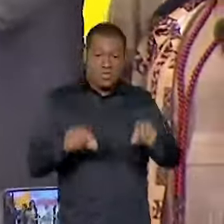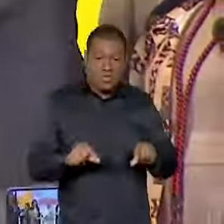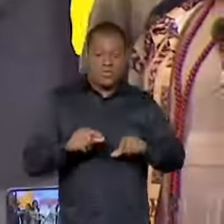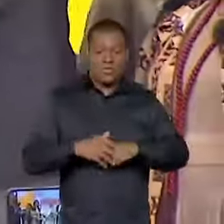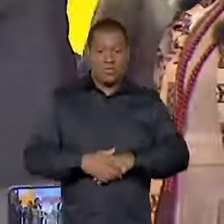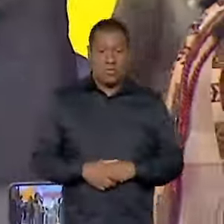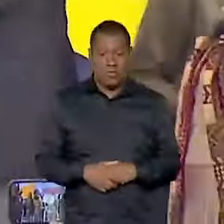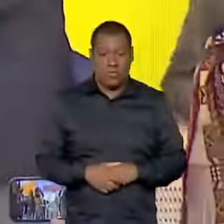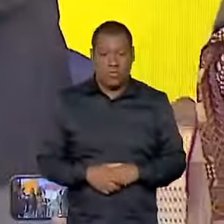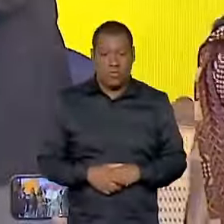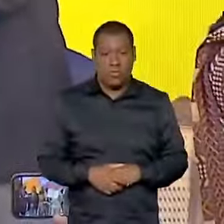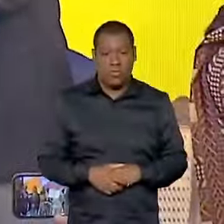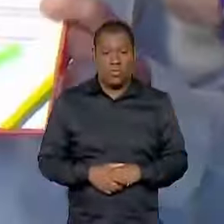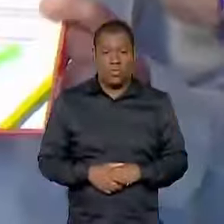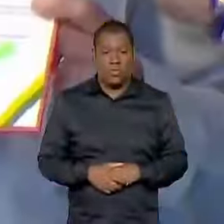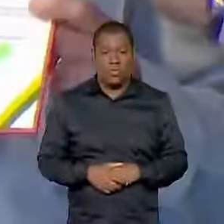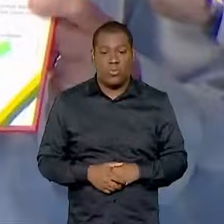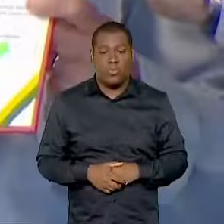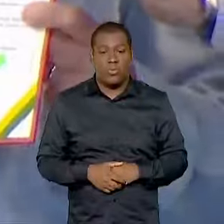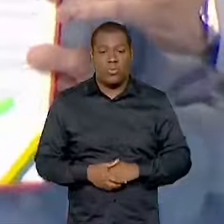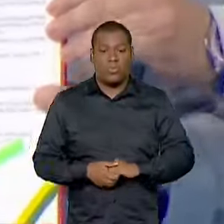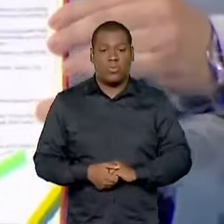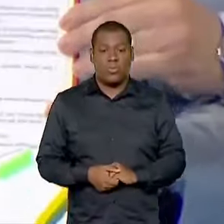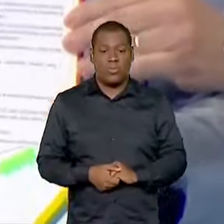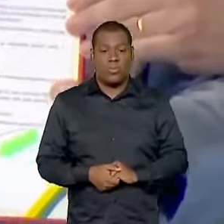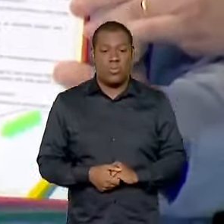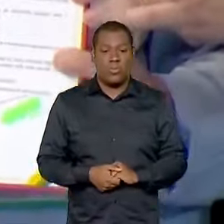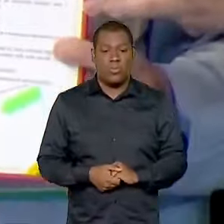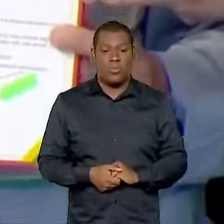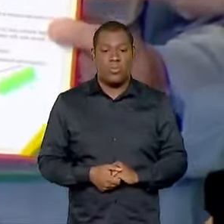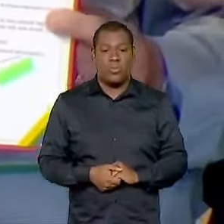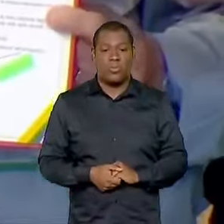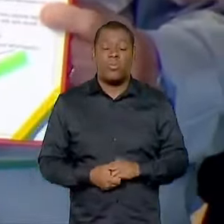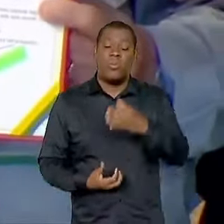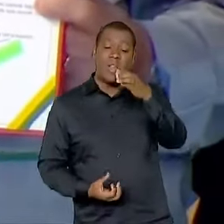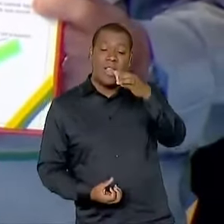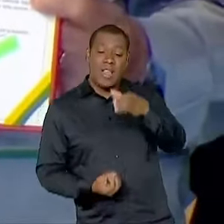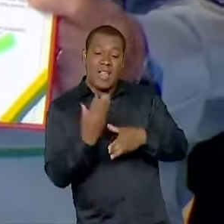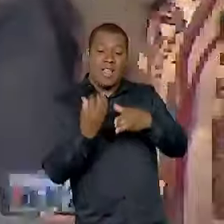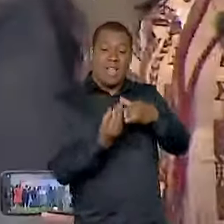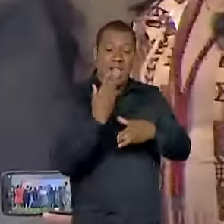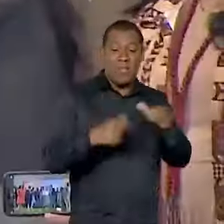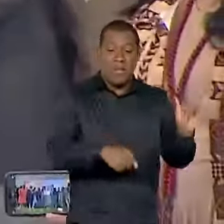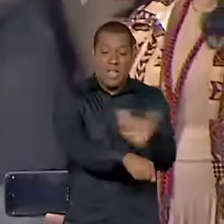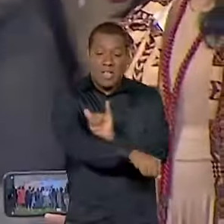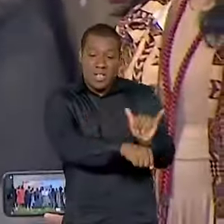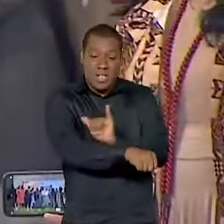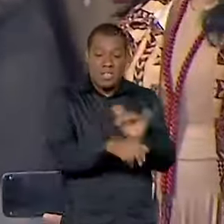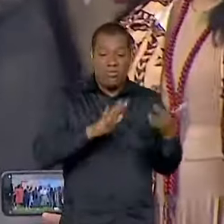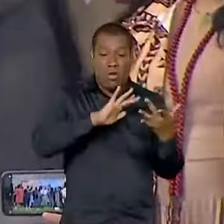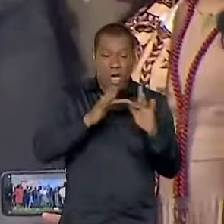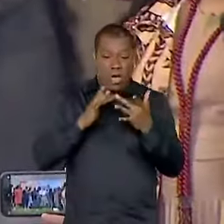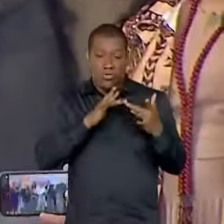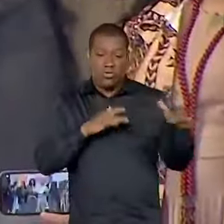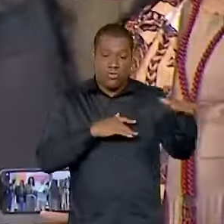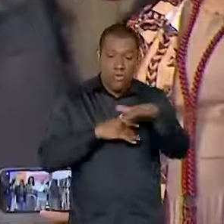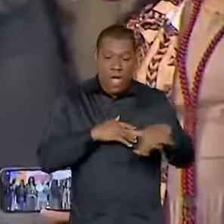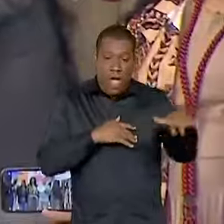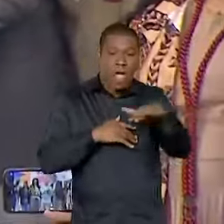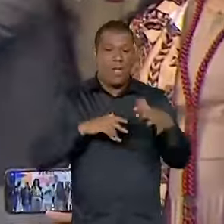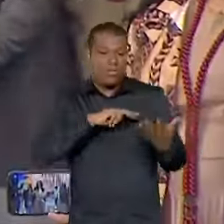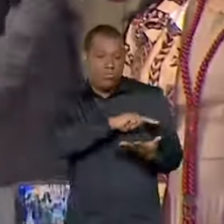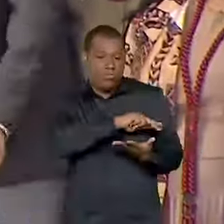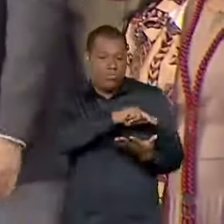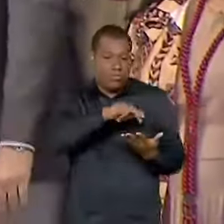afetam a juventude negra brasileira, por meio da implementação de ações intersetoriais e